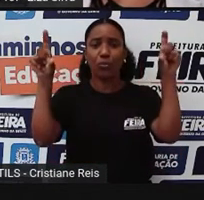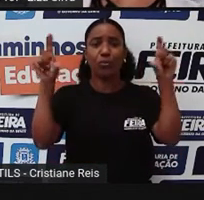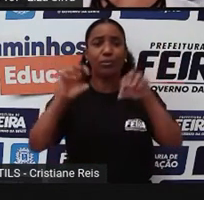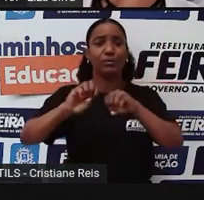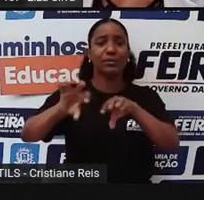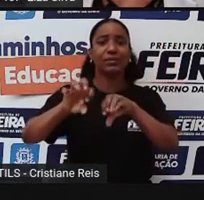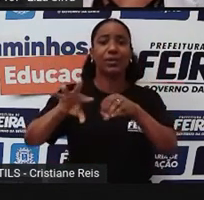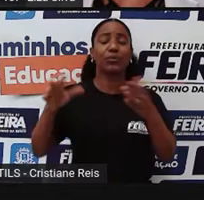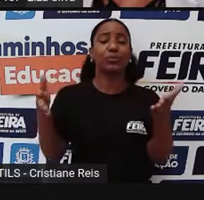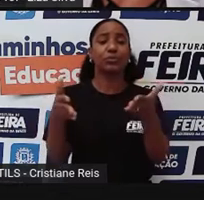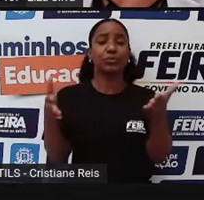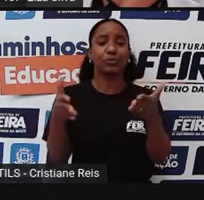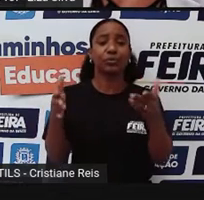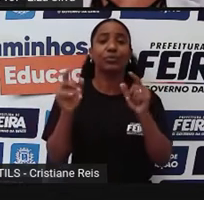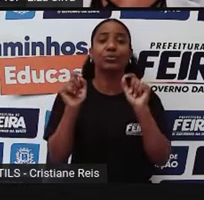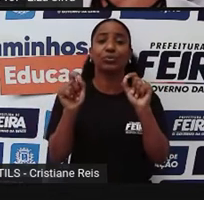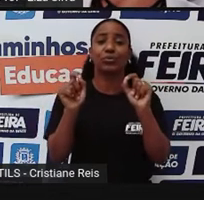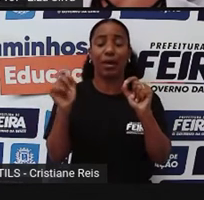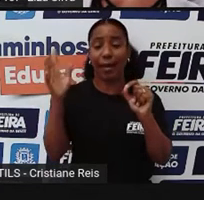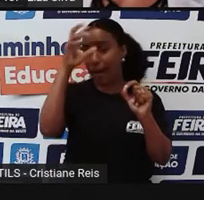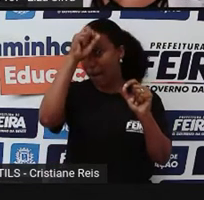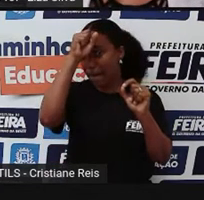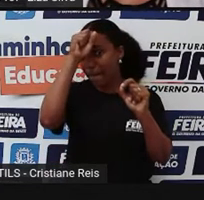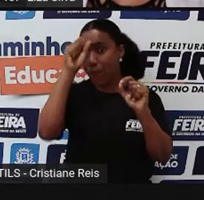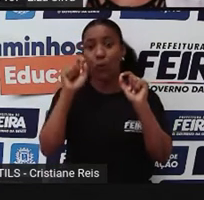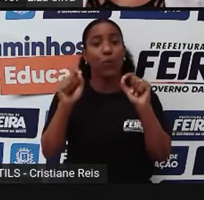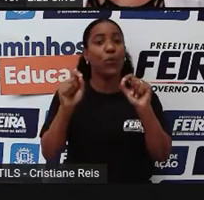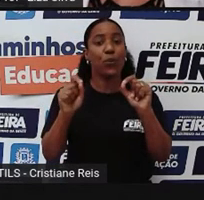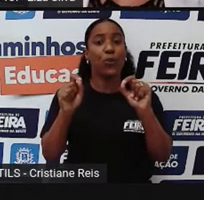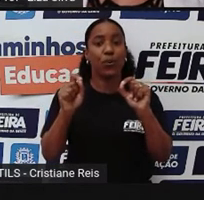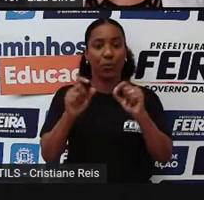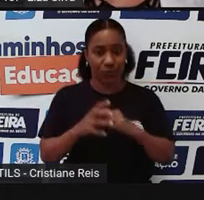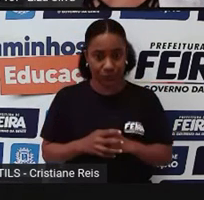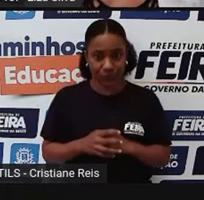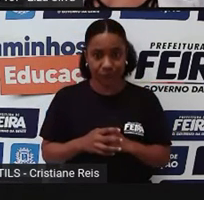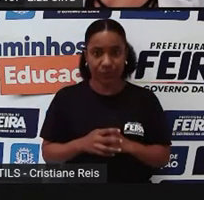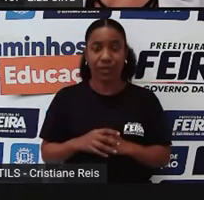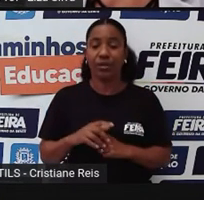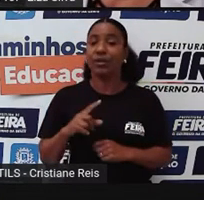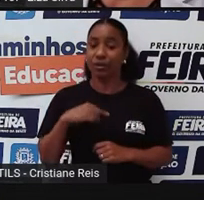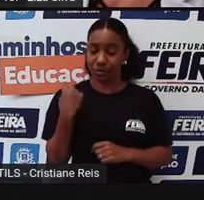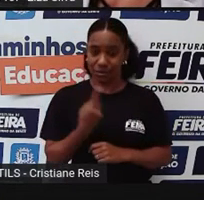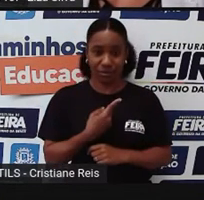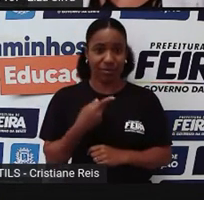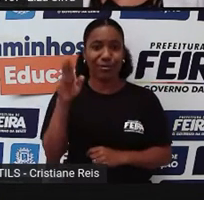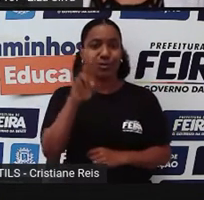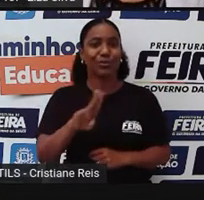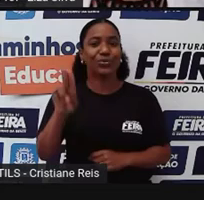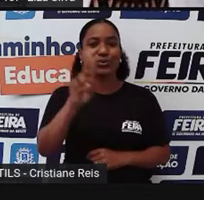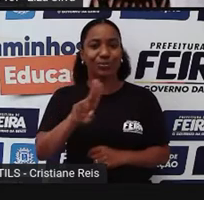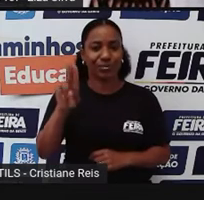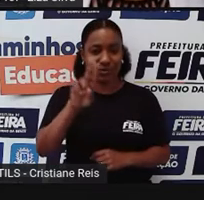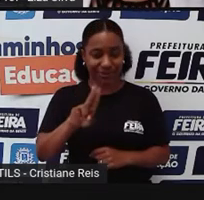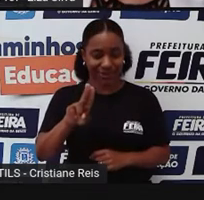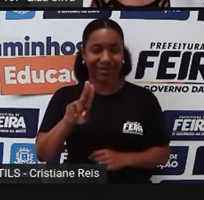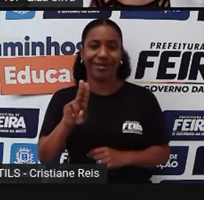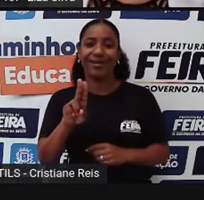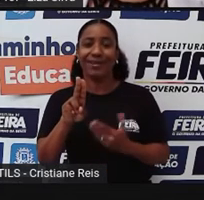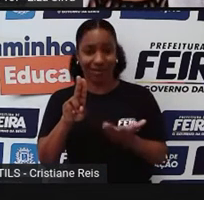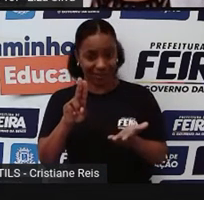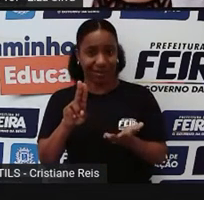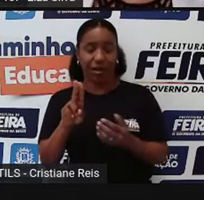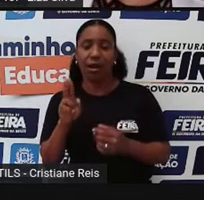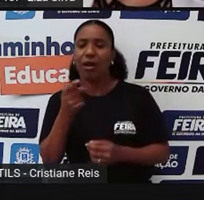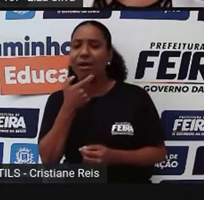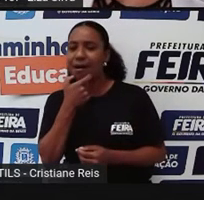are we going to rain today O que é que nós vamos aprender hoje vamos utilizar os conhecimentos da língua inglesa para falar de si